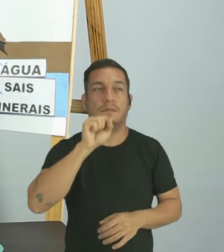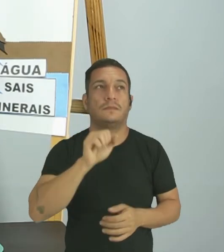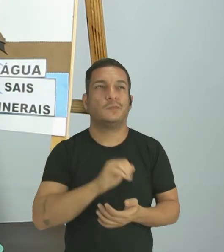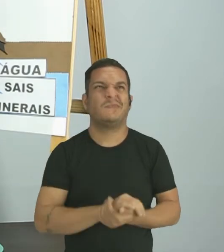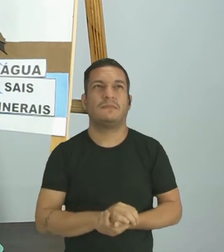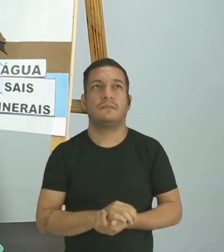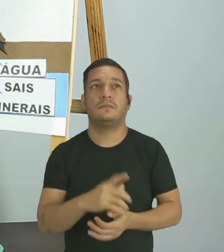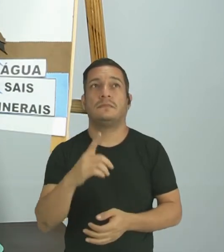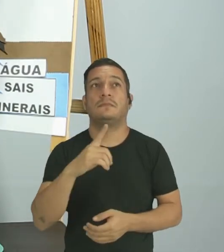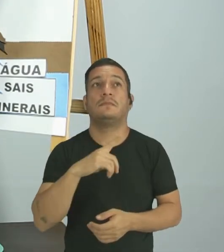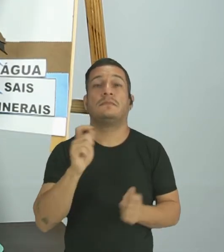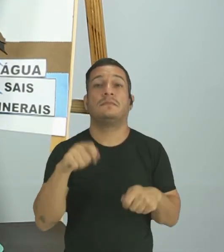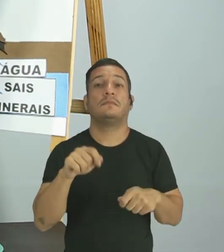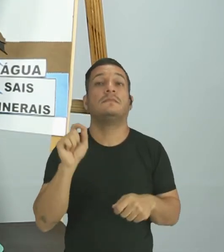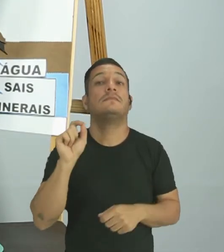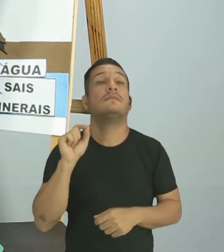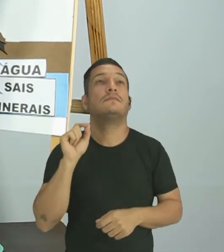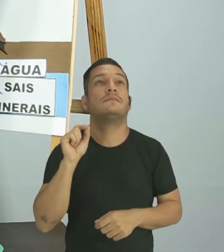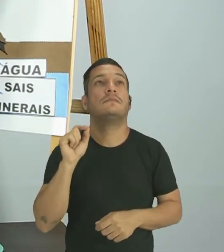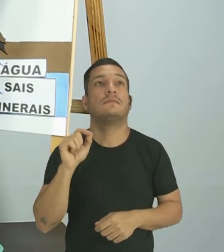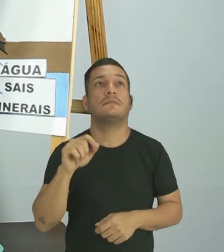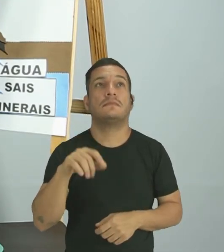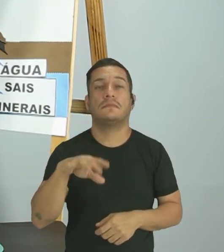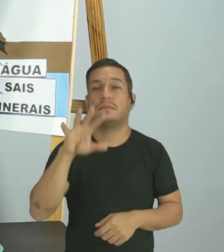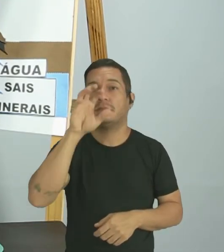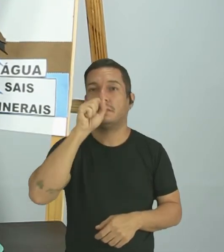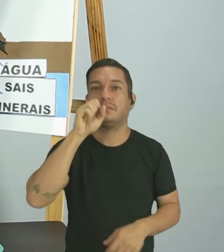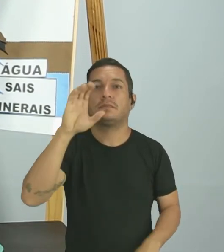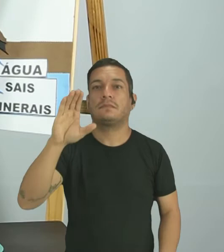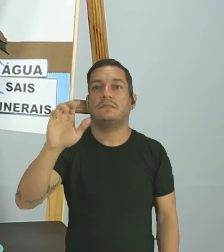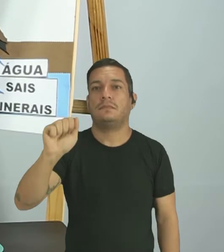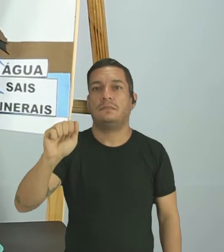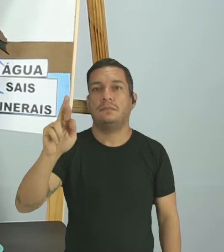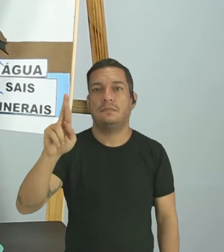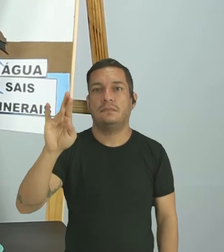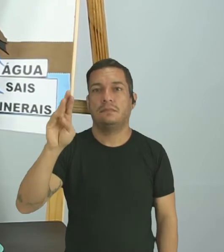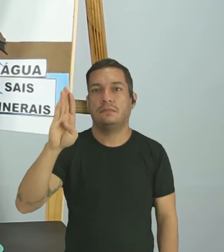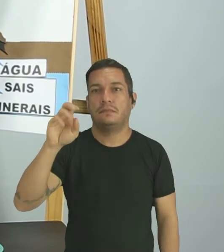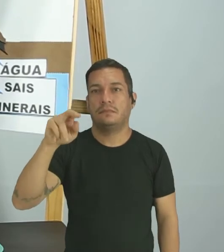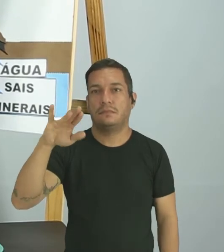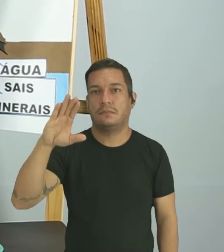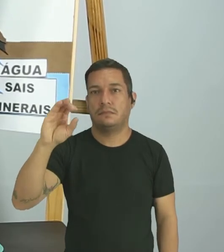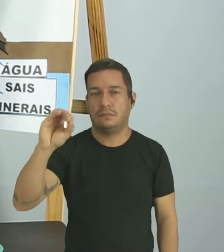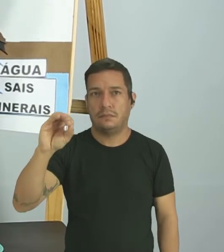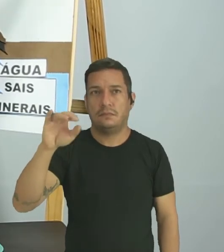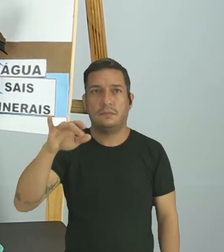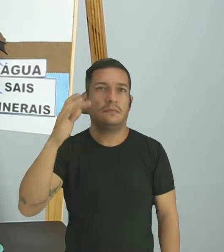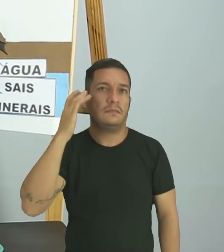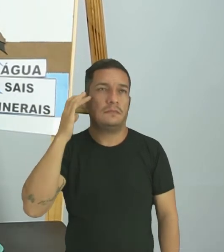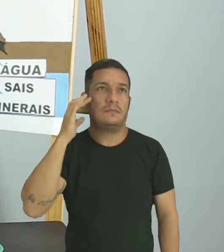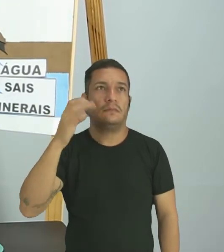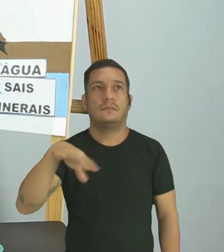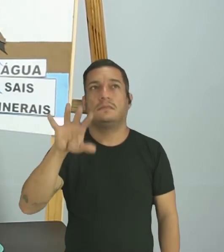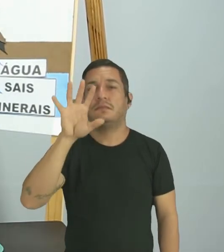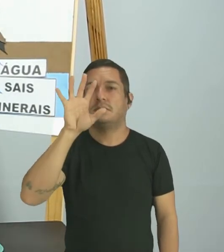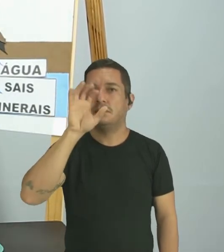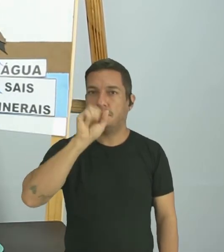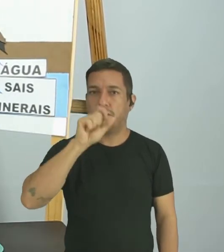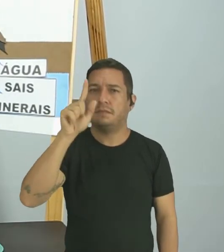provoca o quê, gente? O gás carbônico, Será que esse gás carbônico